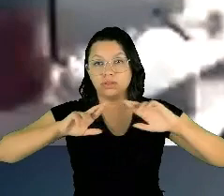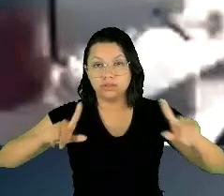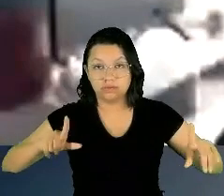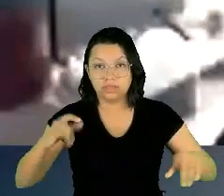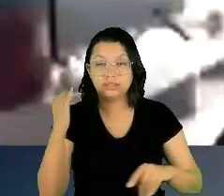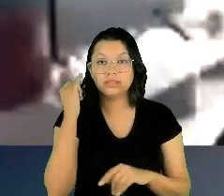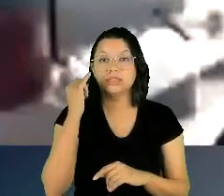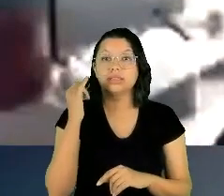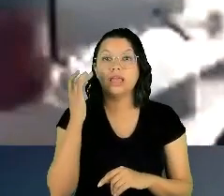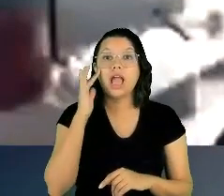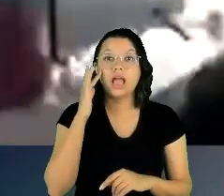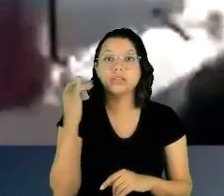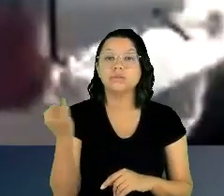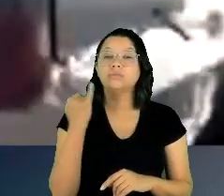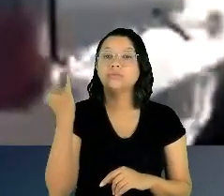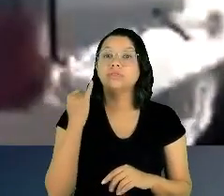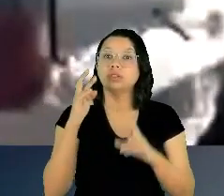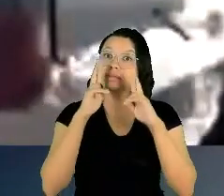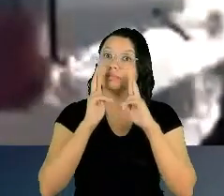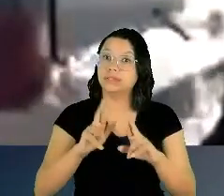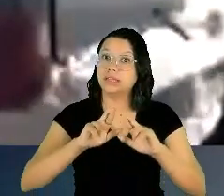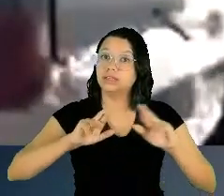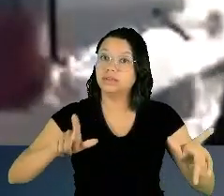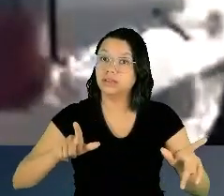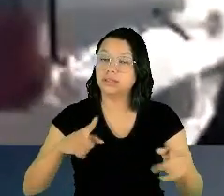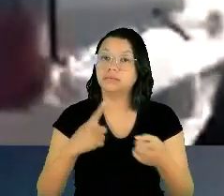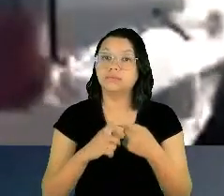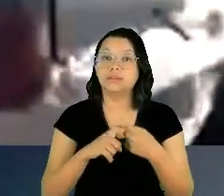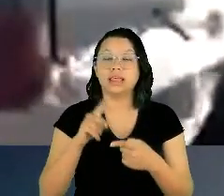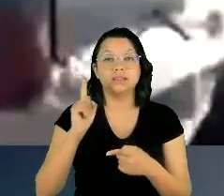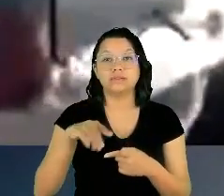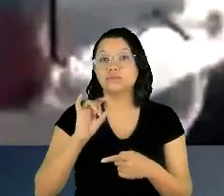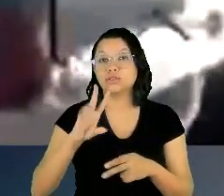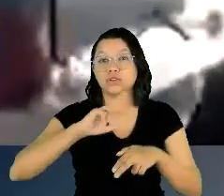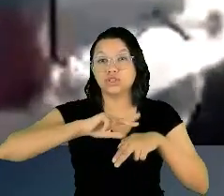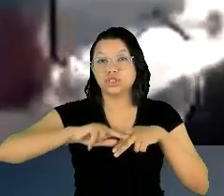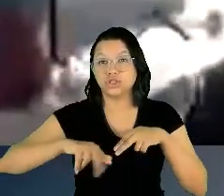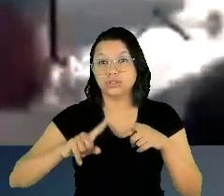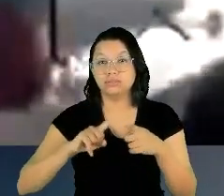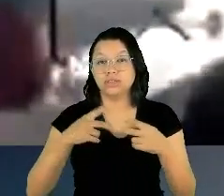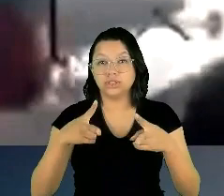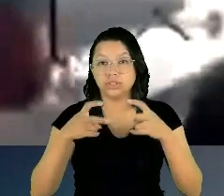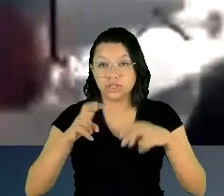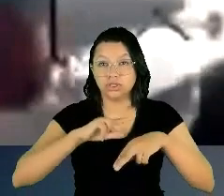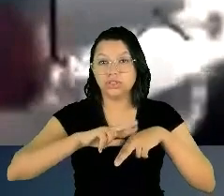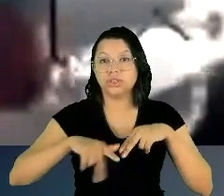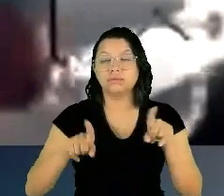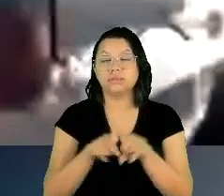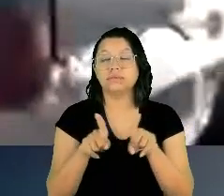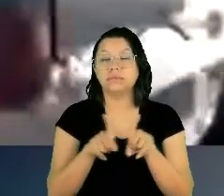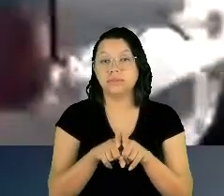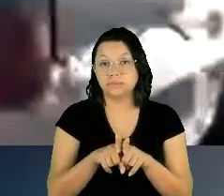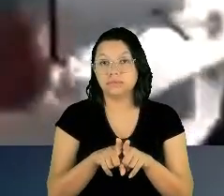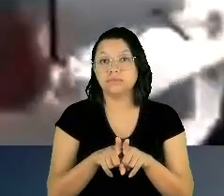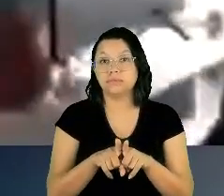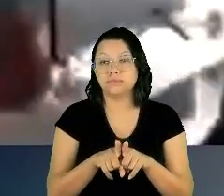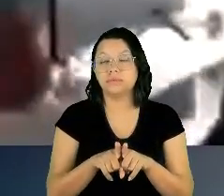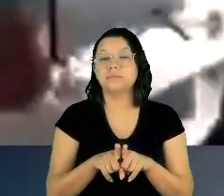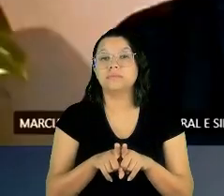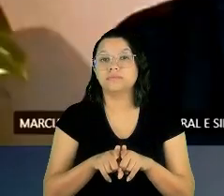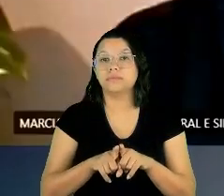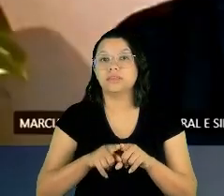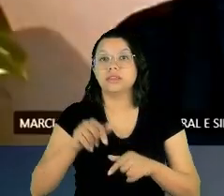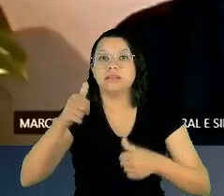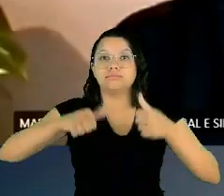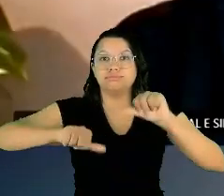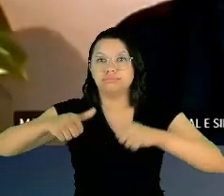temos diferenças e acho fundamental a gente respeitar as diferenças, porque elas não são só de gênero, elas são de identidade de gênero e elas são